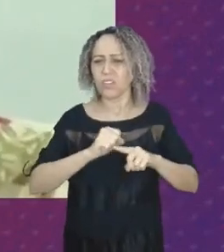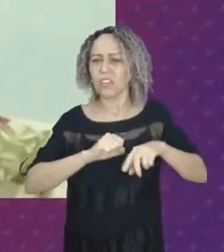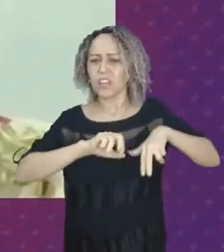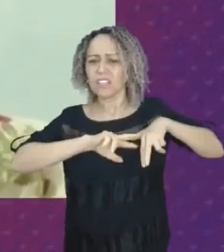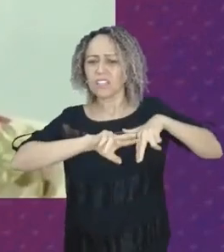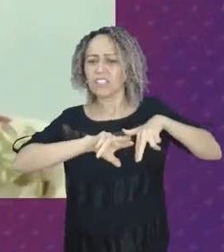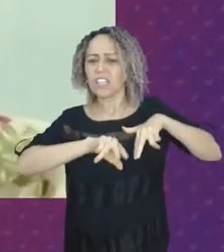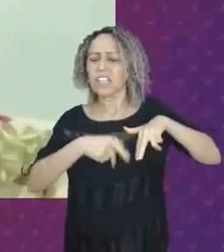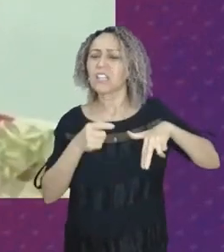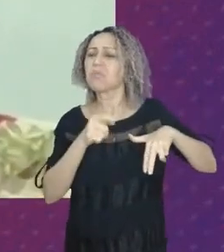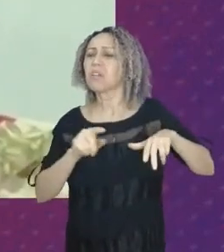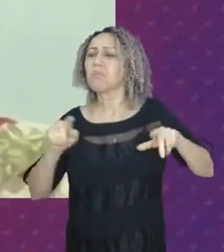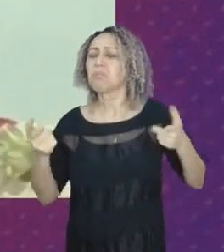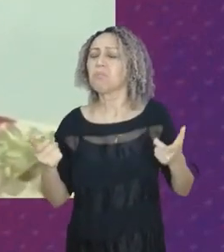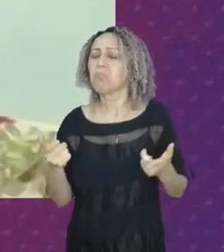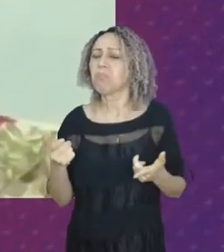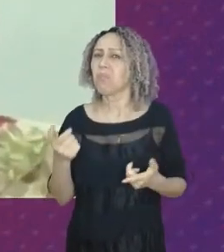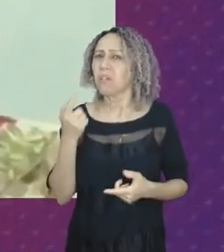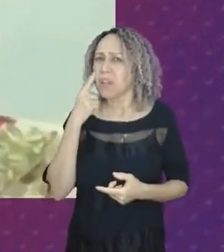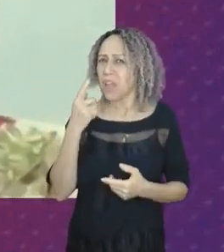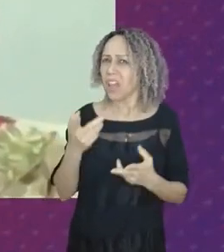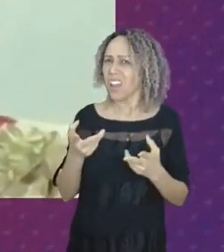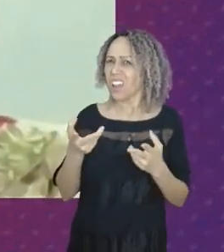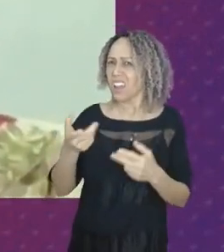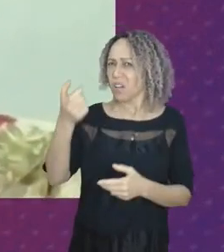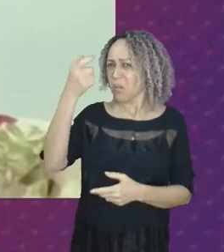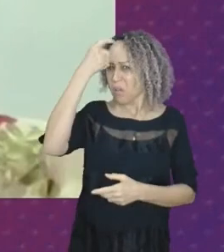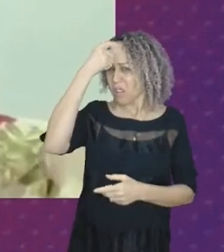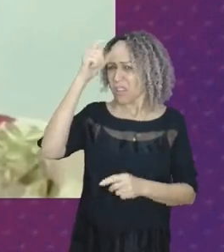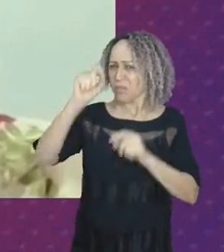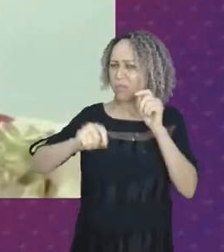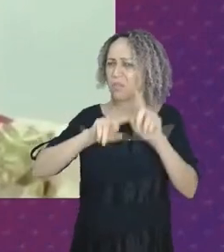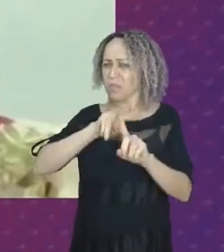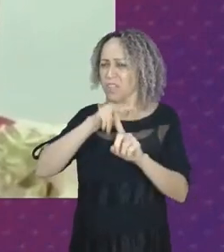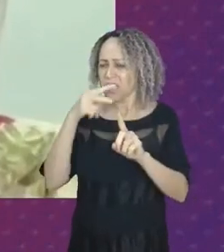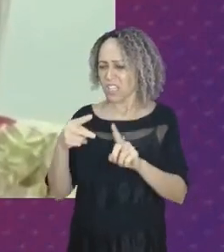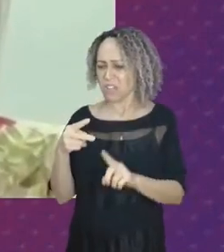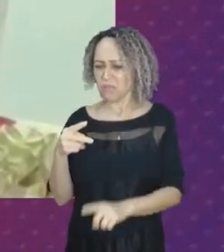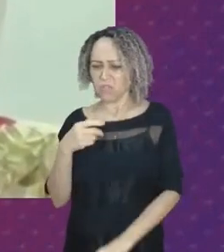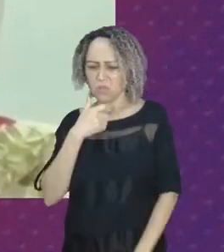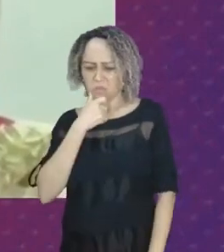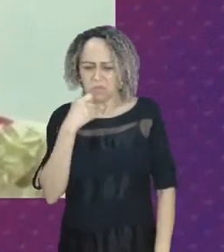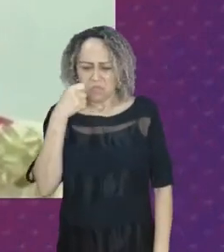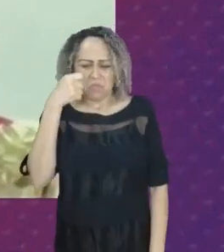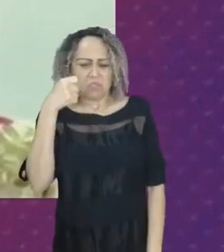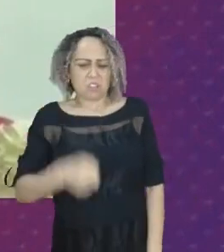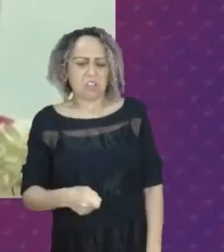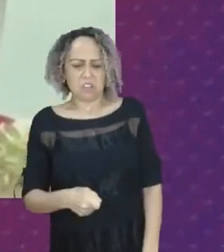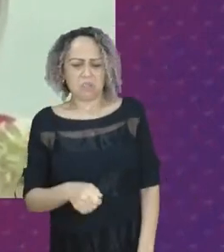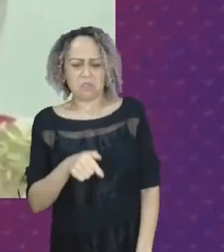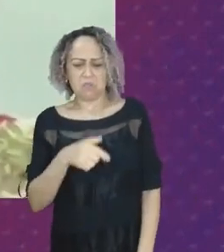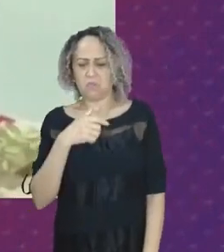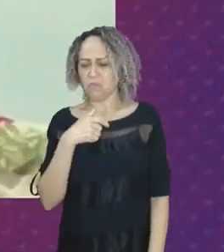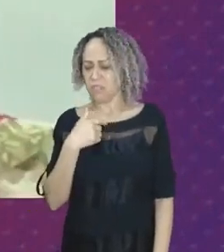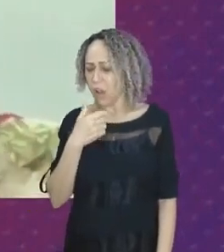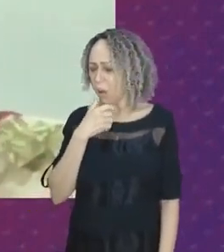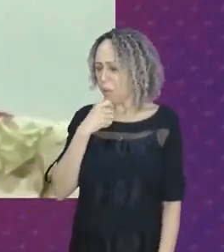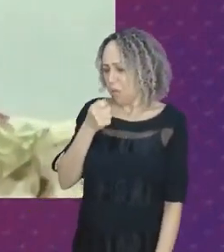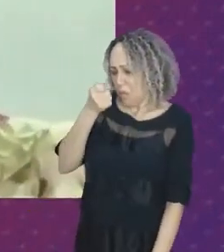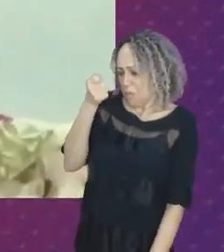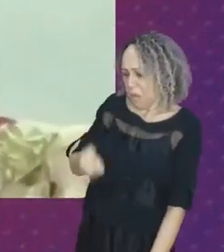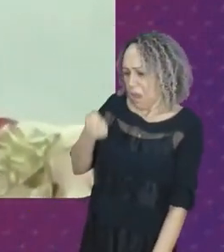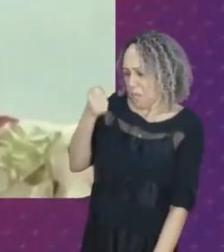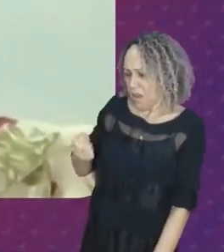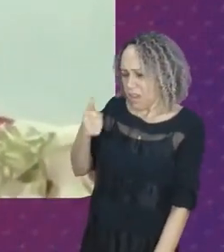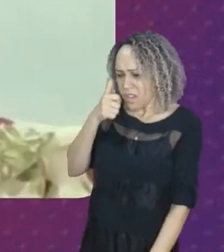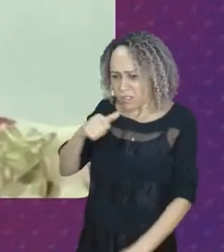visão patriarcal? É a visão que inferioriza as mulheres e tenta subordiná-las aos homens. Isso,